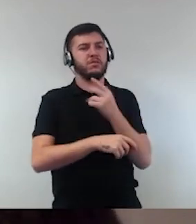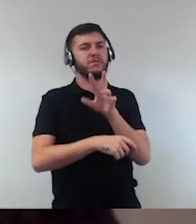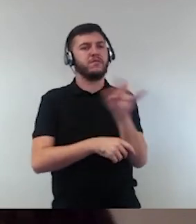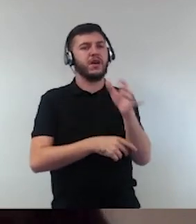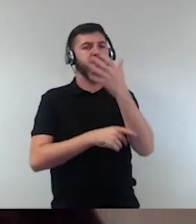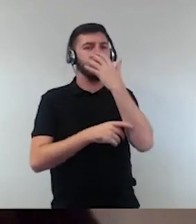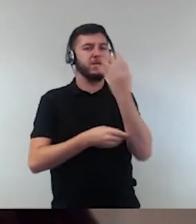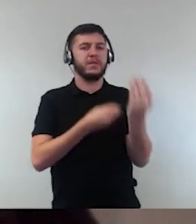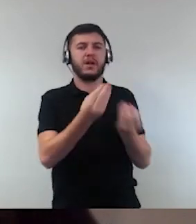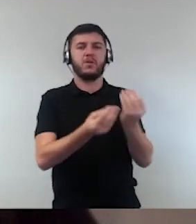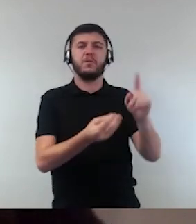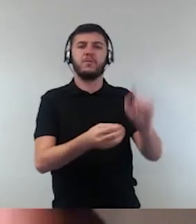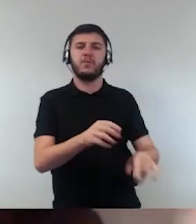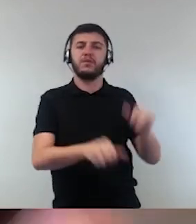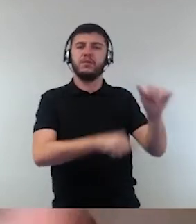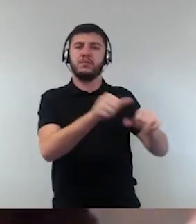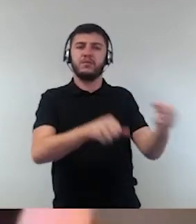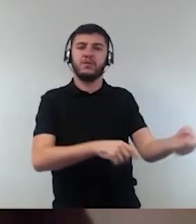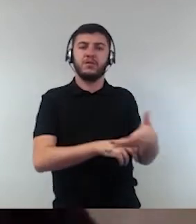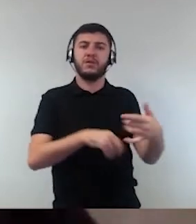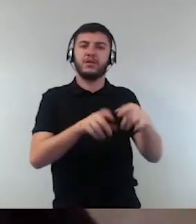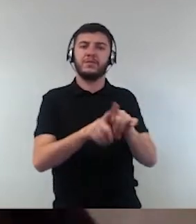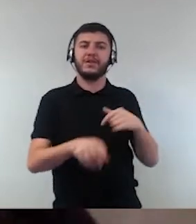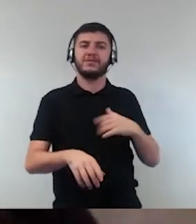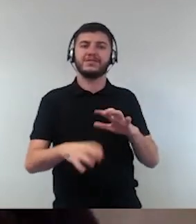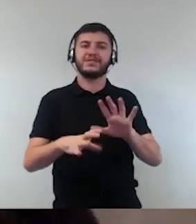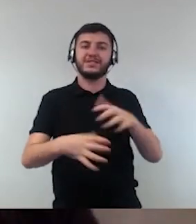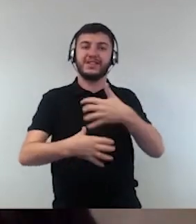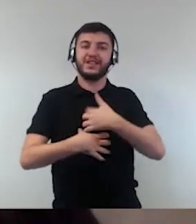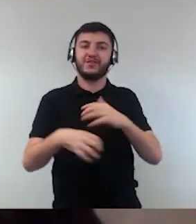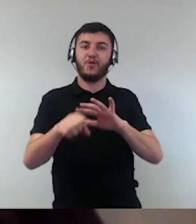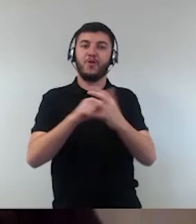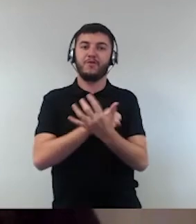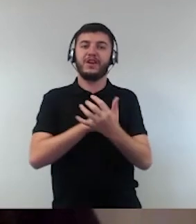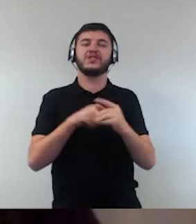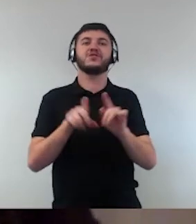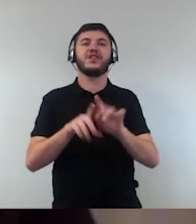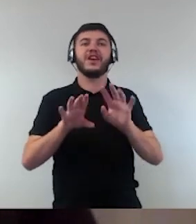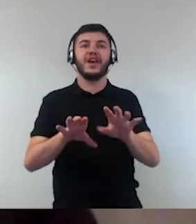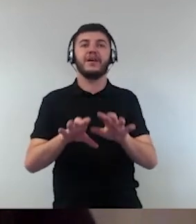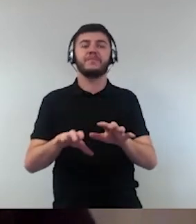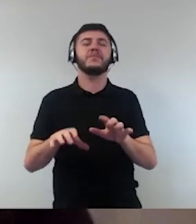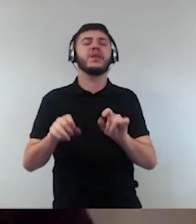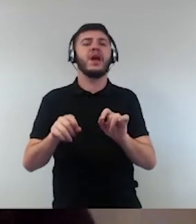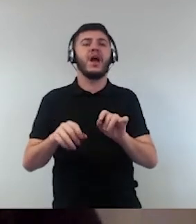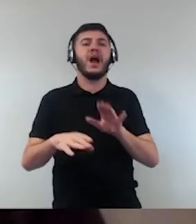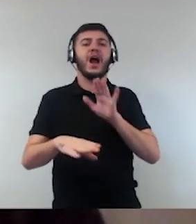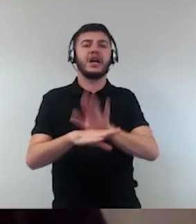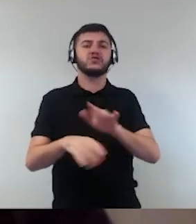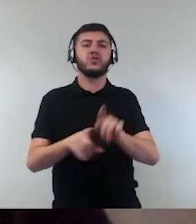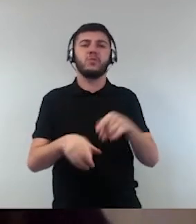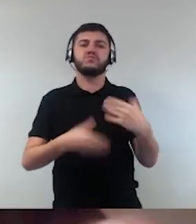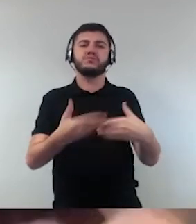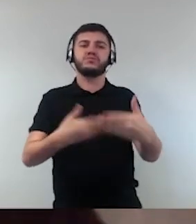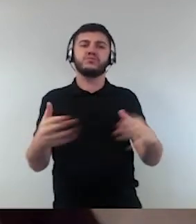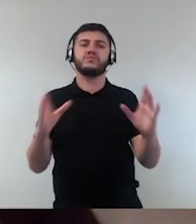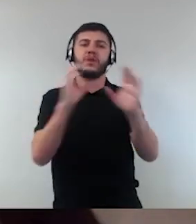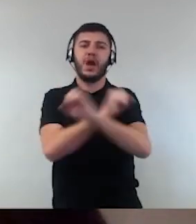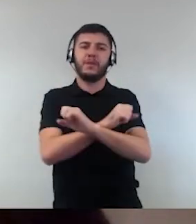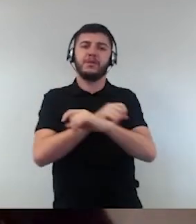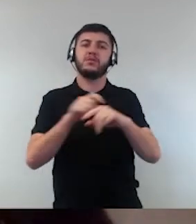grande transformação, e eu acho que a Covid acabou acelerando isso aí, né? E faço só uma ressalva também, que nós temos, fazer